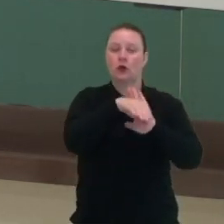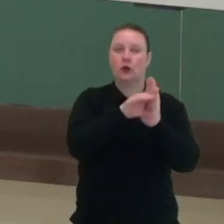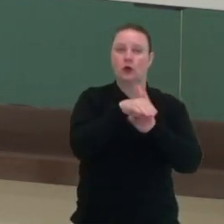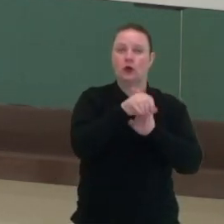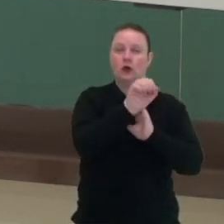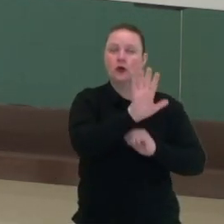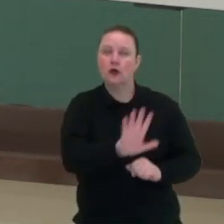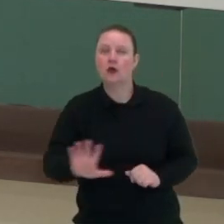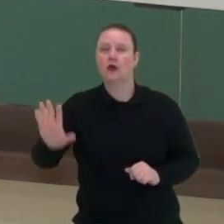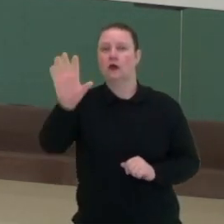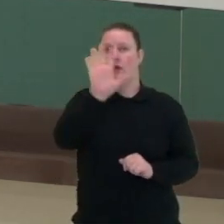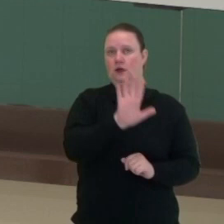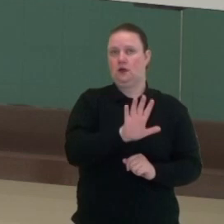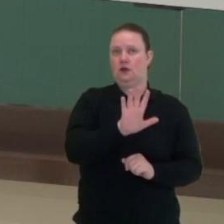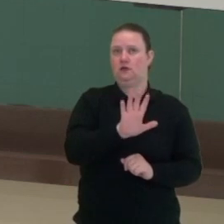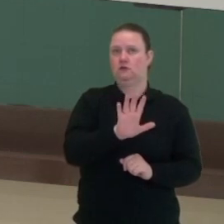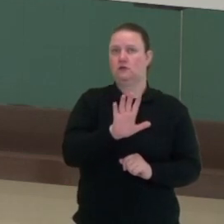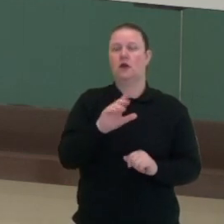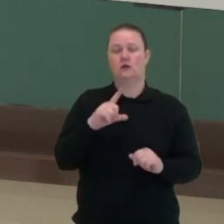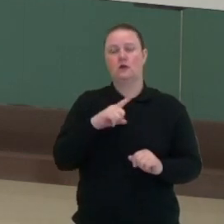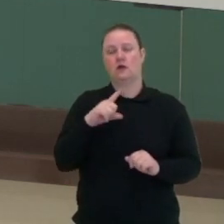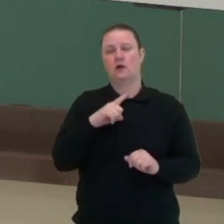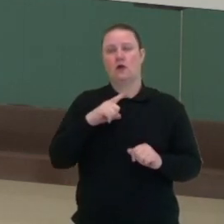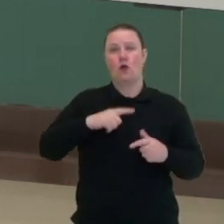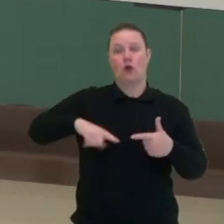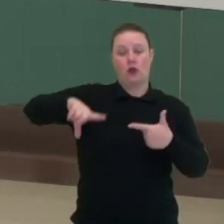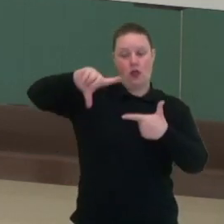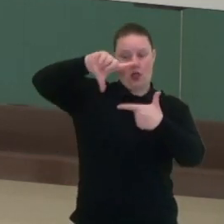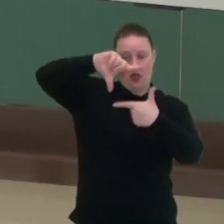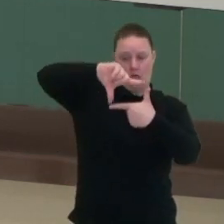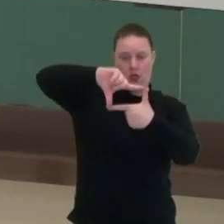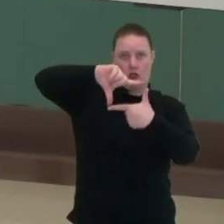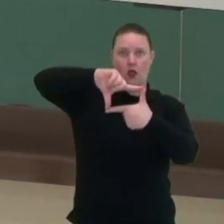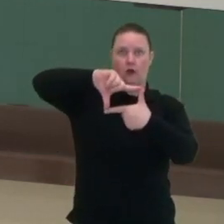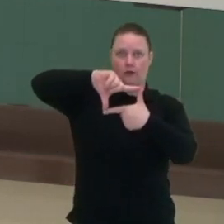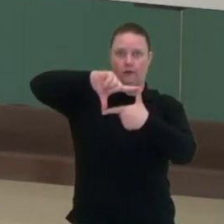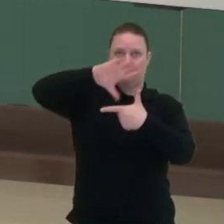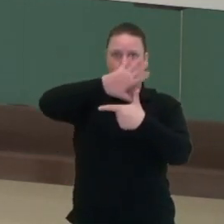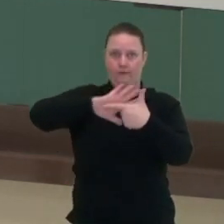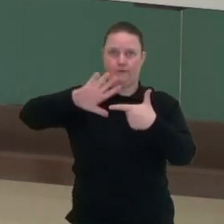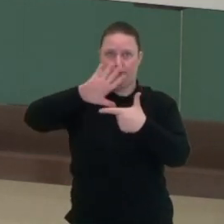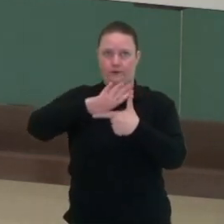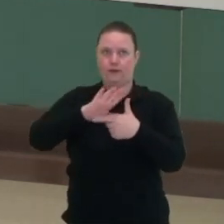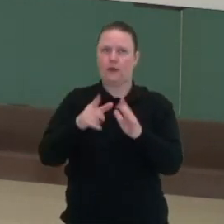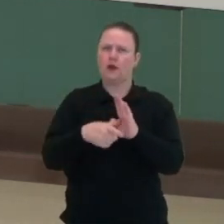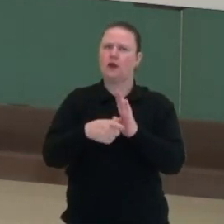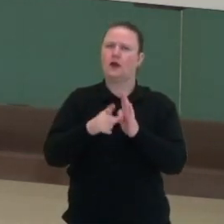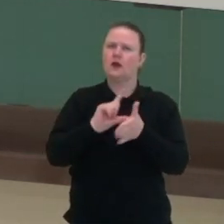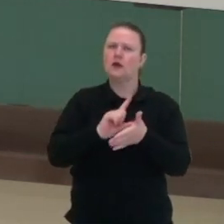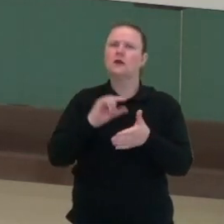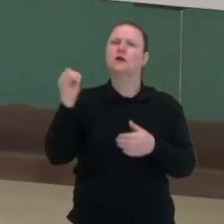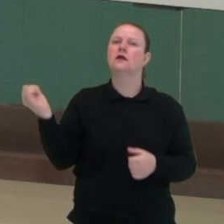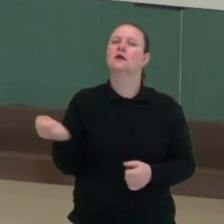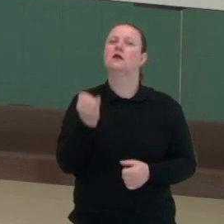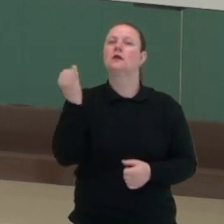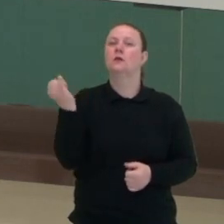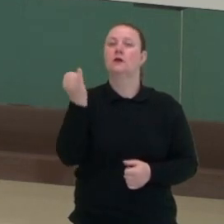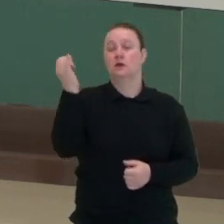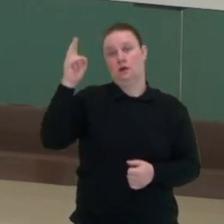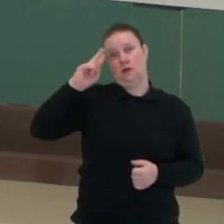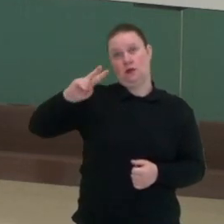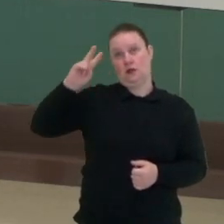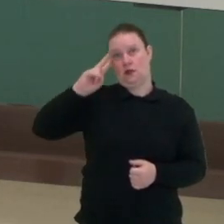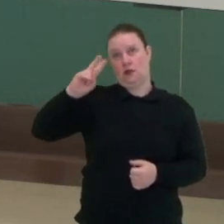área de uma superfície retangular, tudo bem? Mas antes, é importante